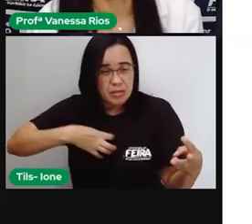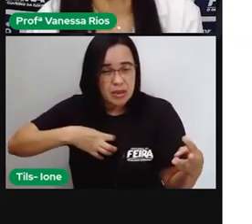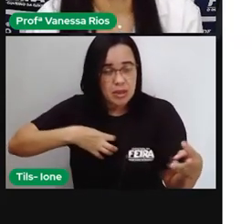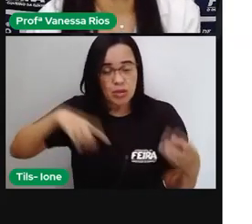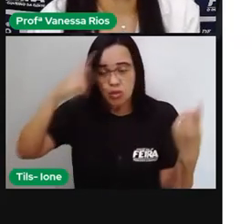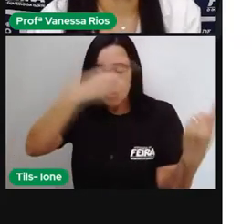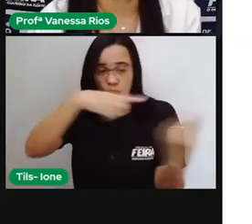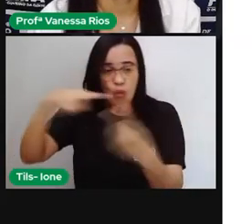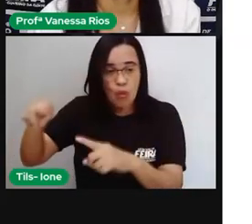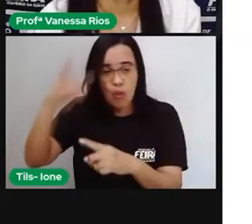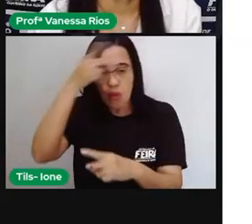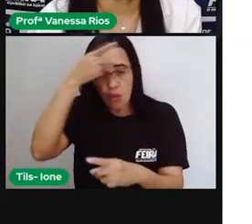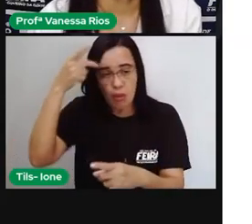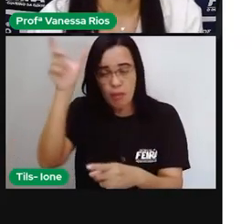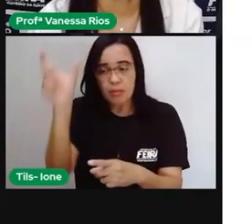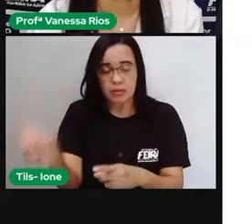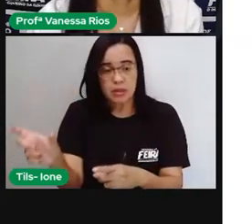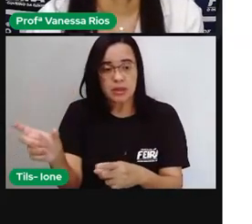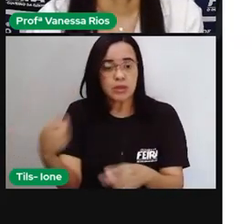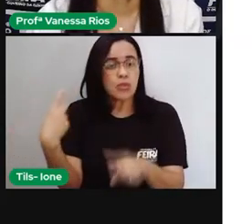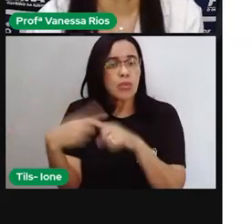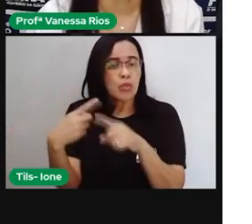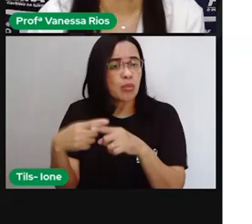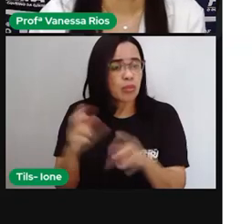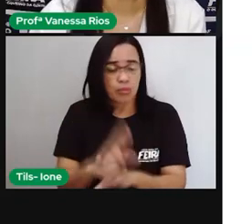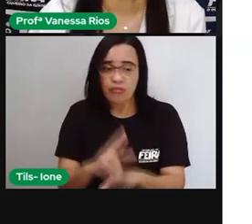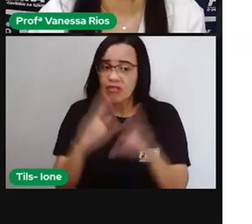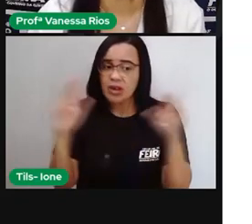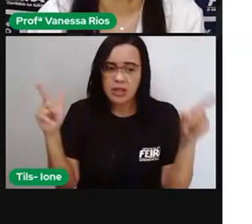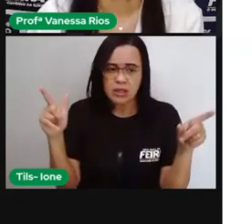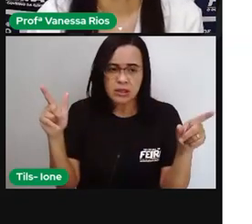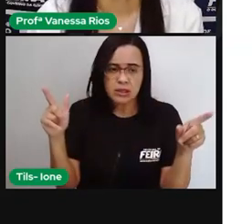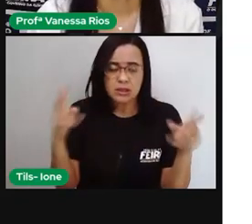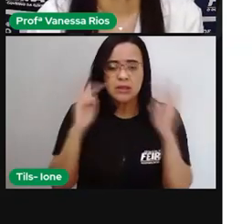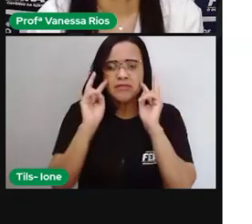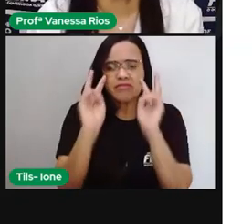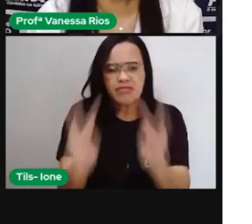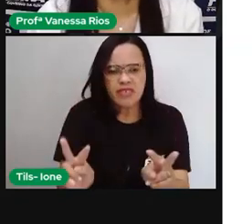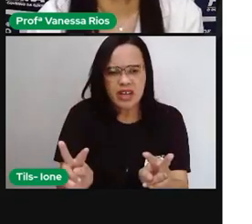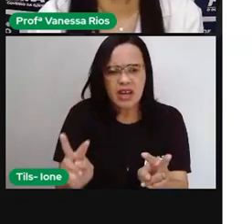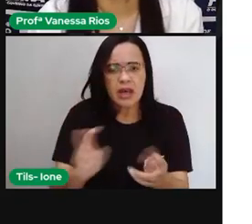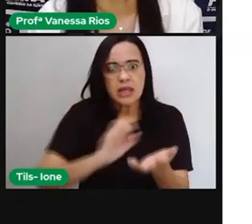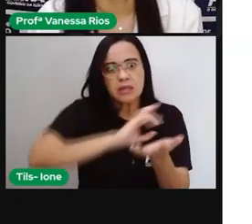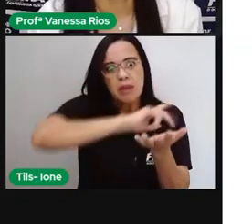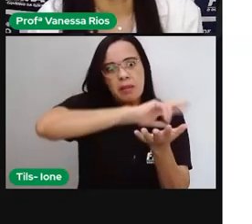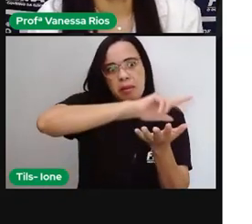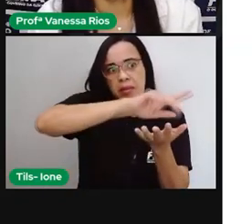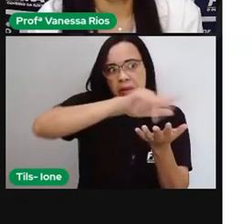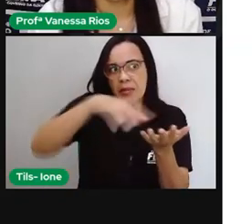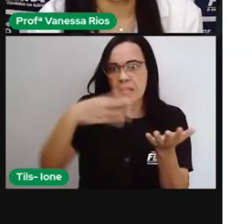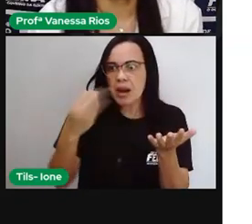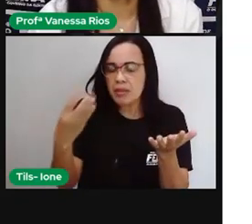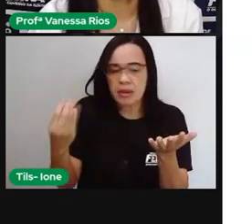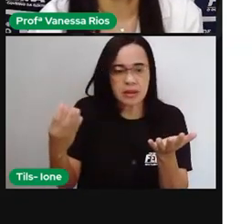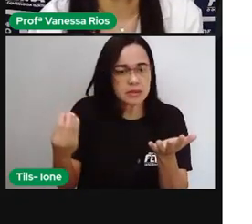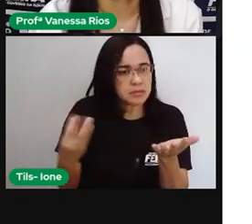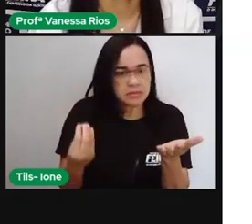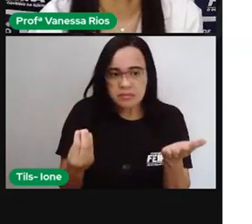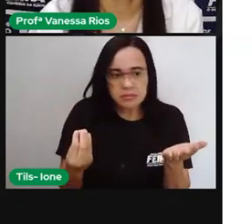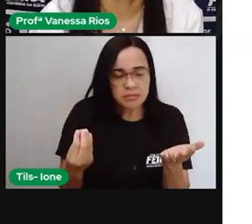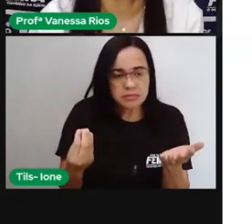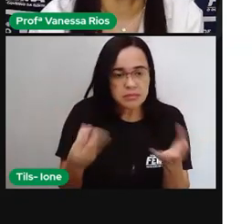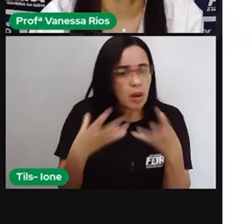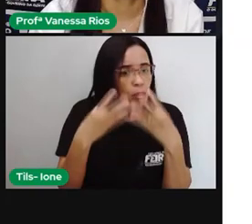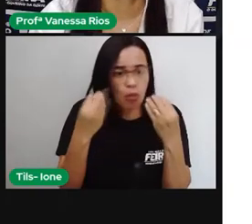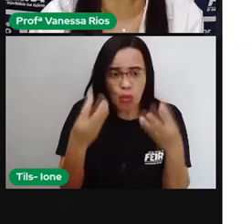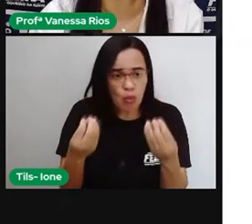serem diferentes. Aí, assim, o que, que a gente observa? Tanta diversidade, tanta diferença entre as etnias